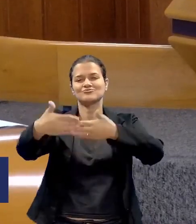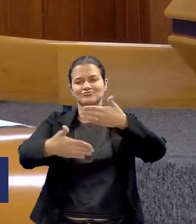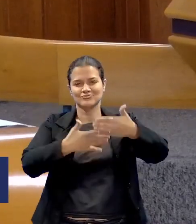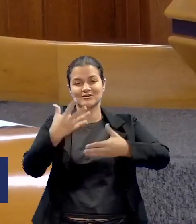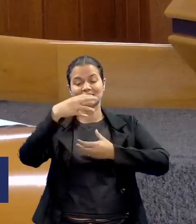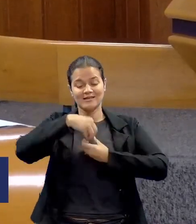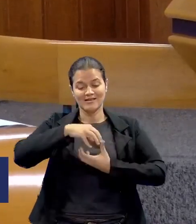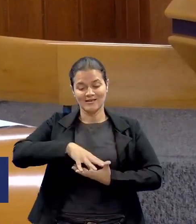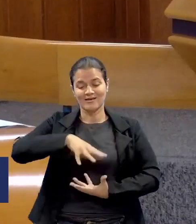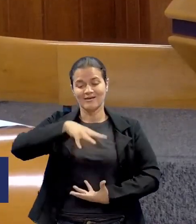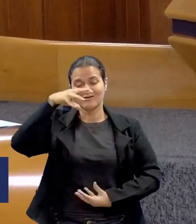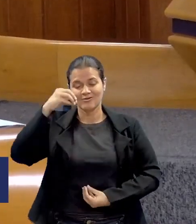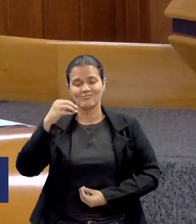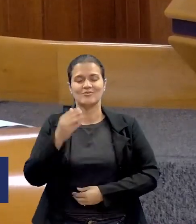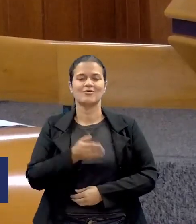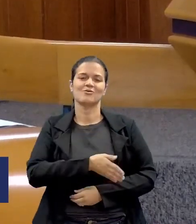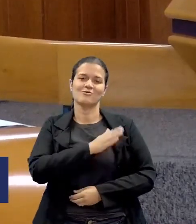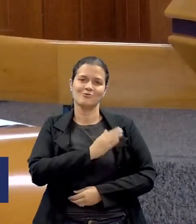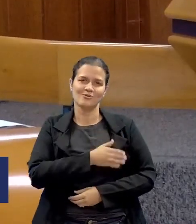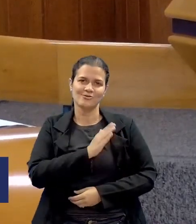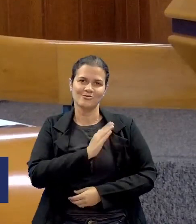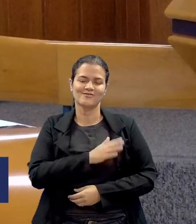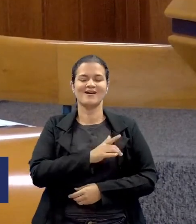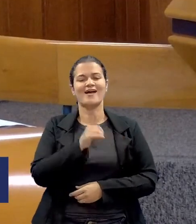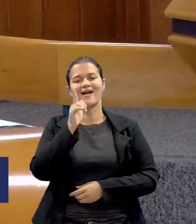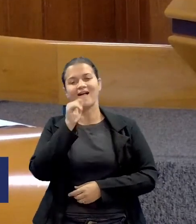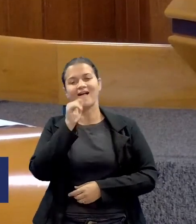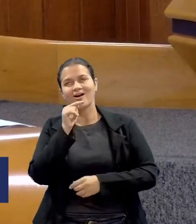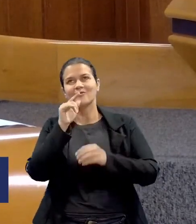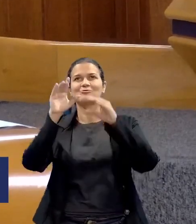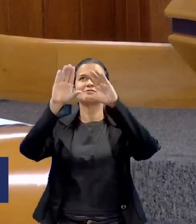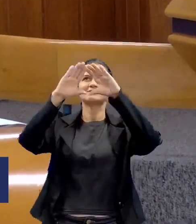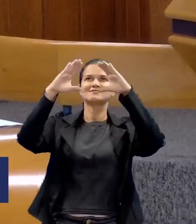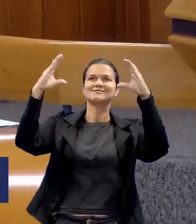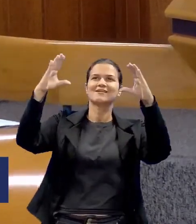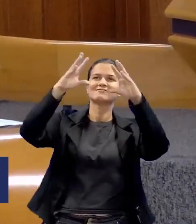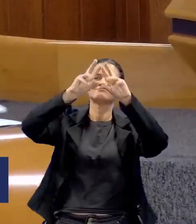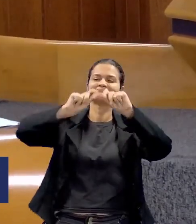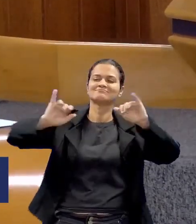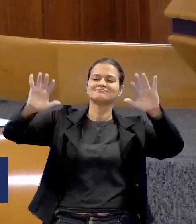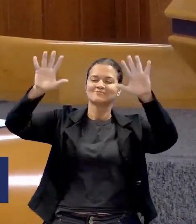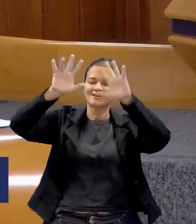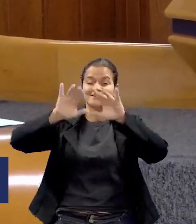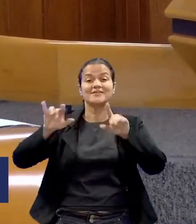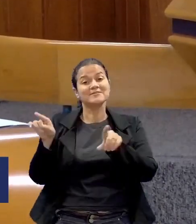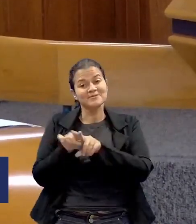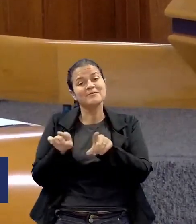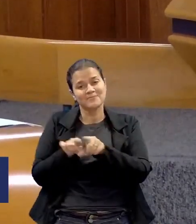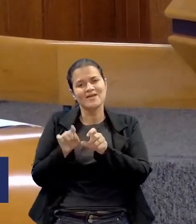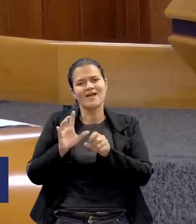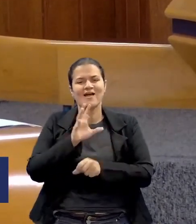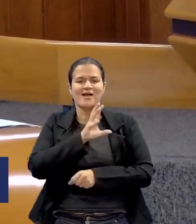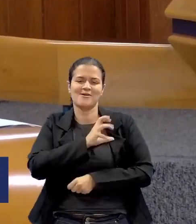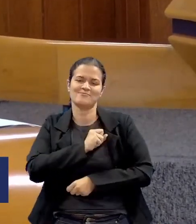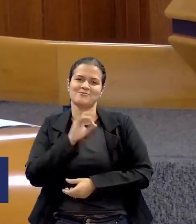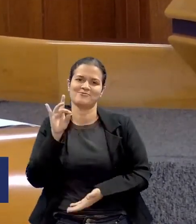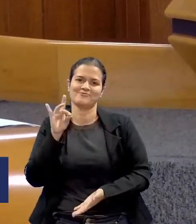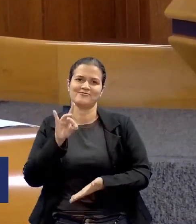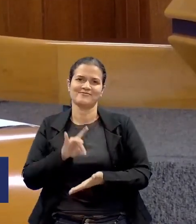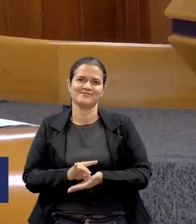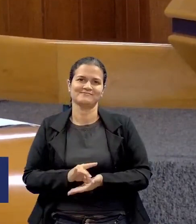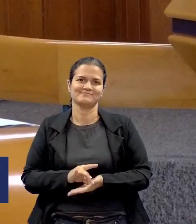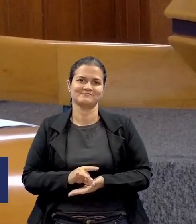coração, água, terra, fogo e ar. E se der tempo, um amor verdadeiro. Num